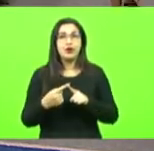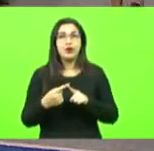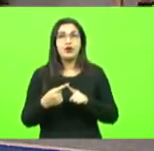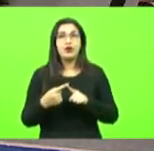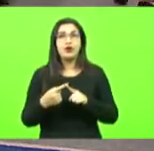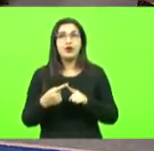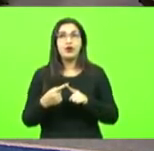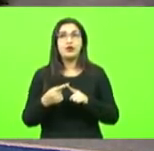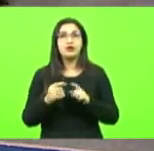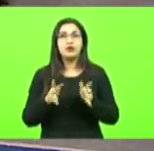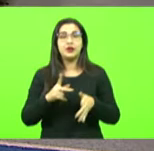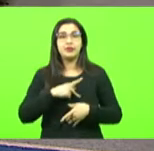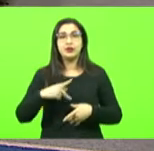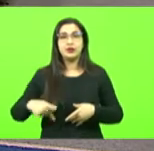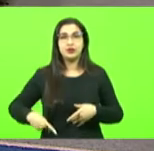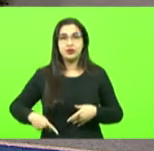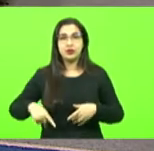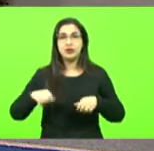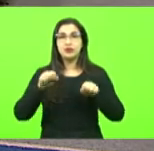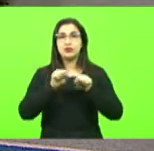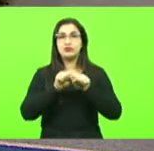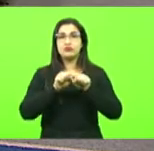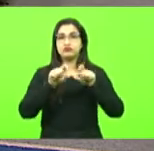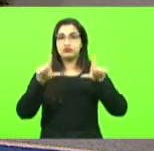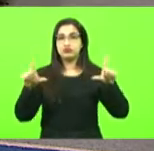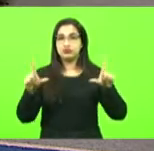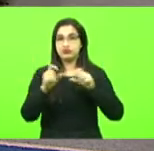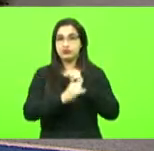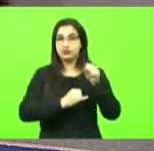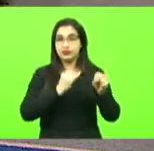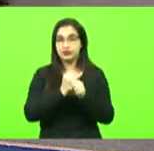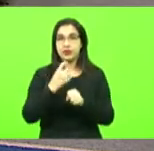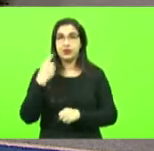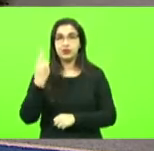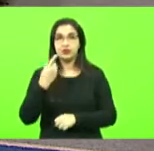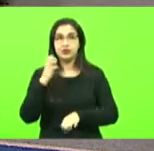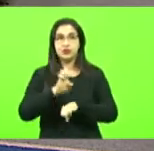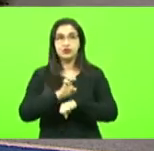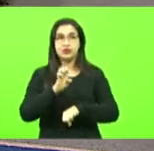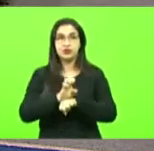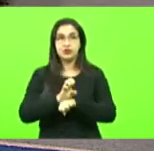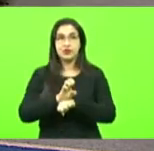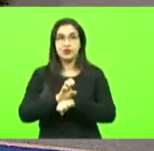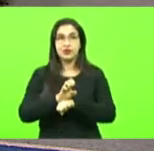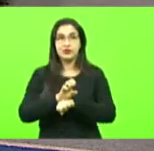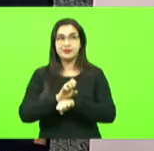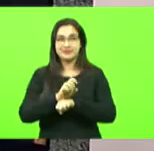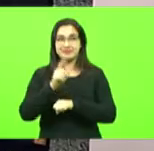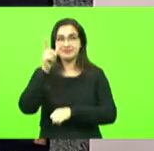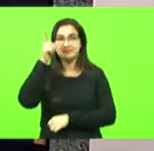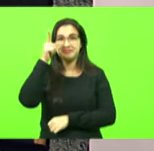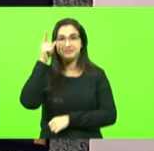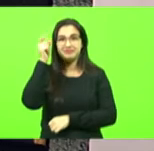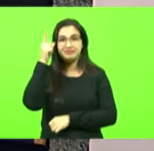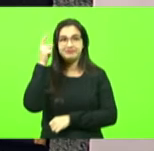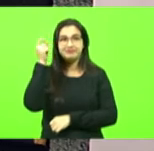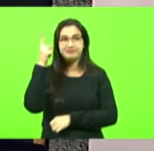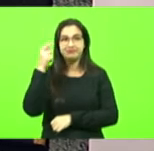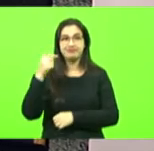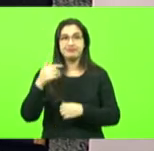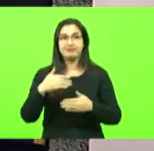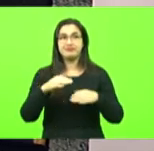sendo presidido de forma virtual pela excelentíssima senhora deputada estadual Luciane Carminati, nossa mesa de honra será composta de